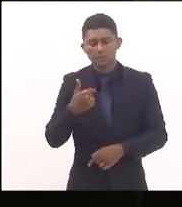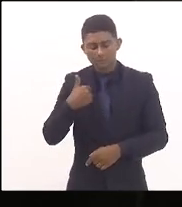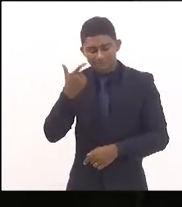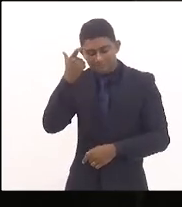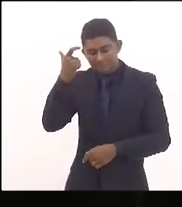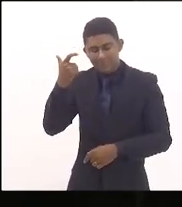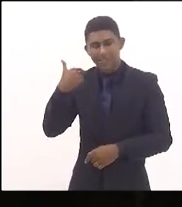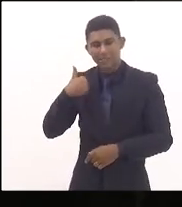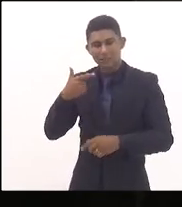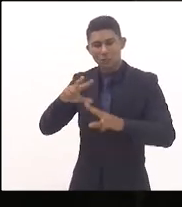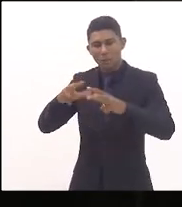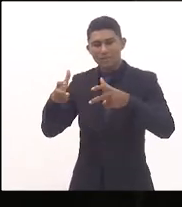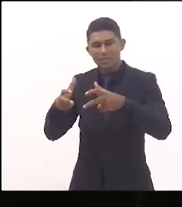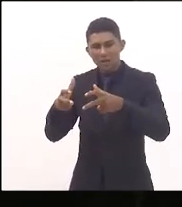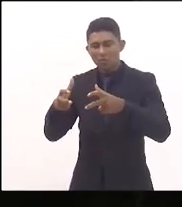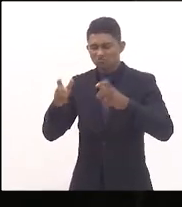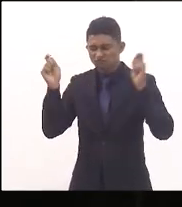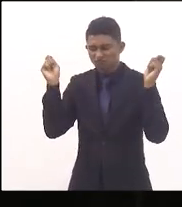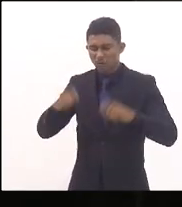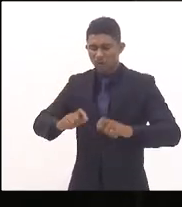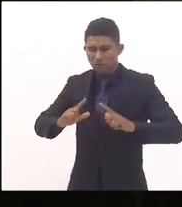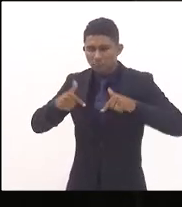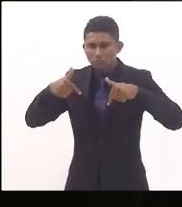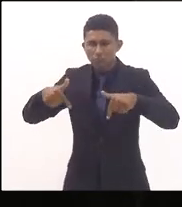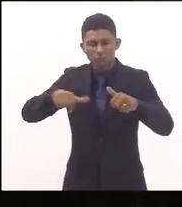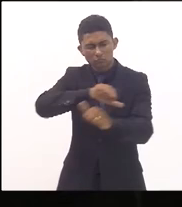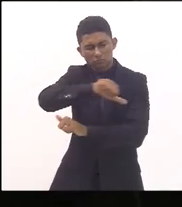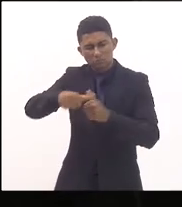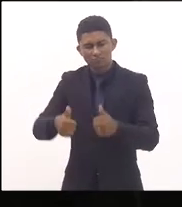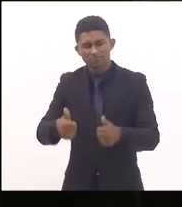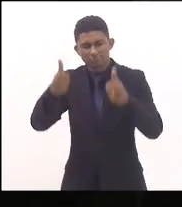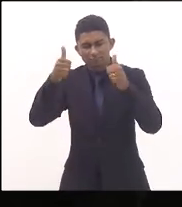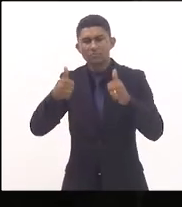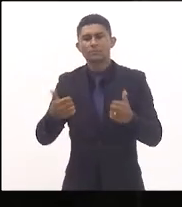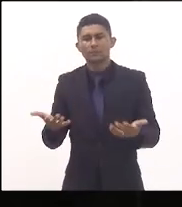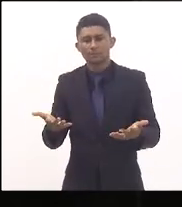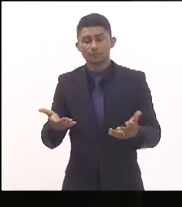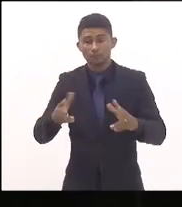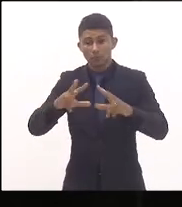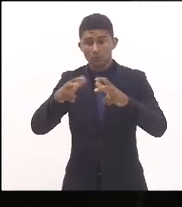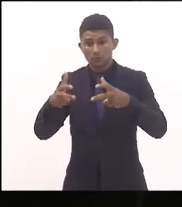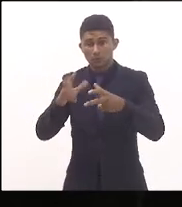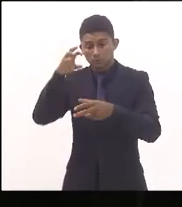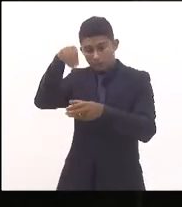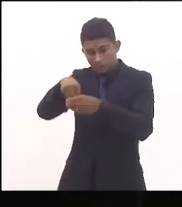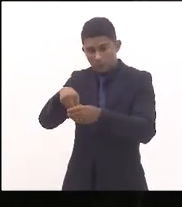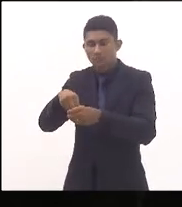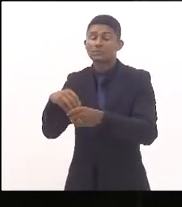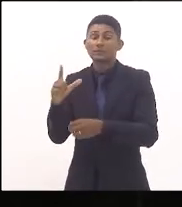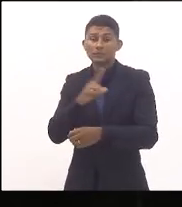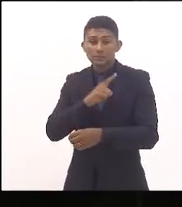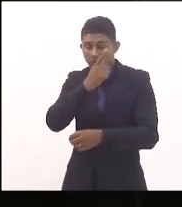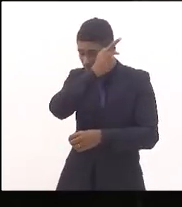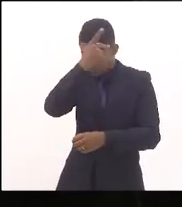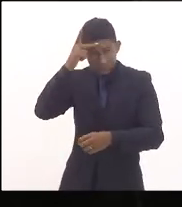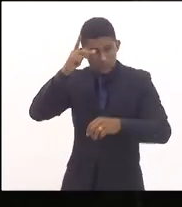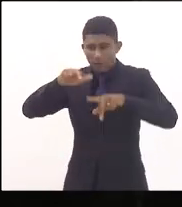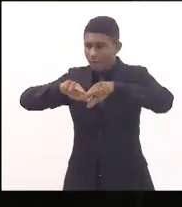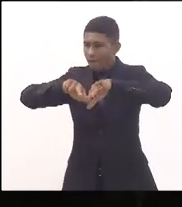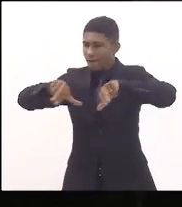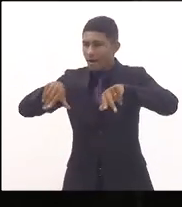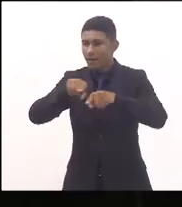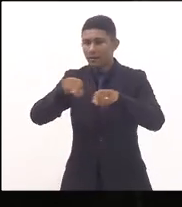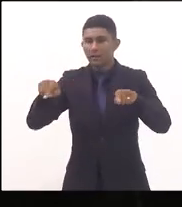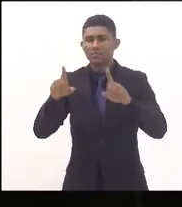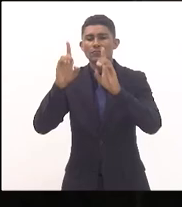fazer a diferença naquela comissão era uma comissão criada multidisciplinar com várias pessoas com deficiência